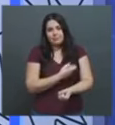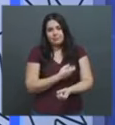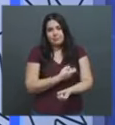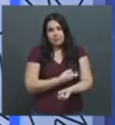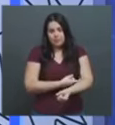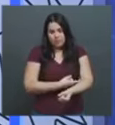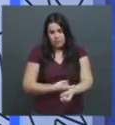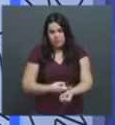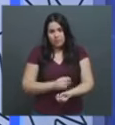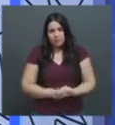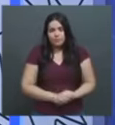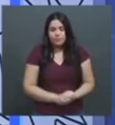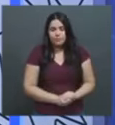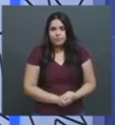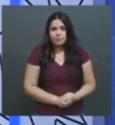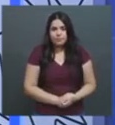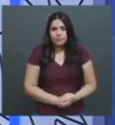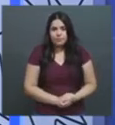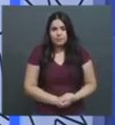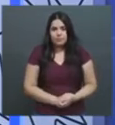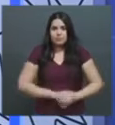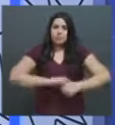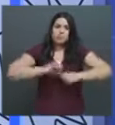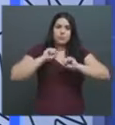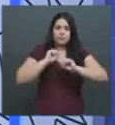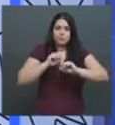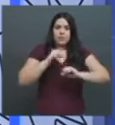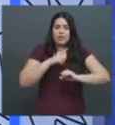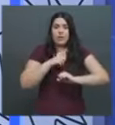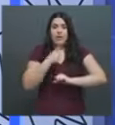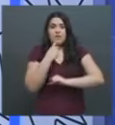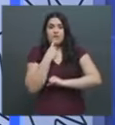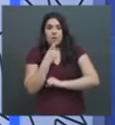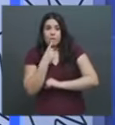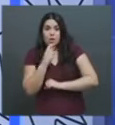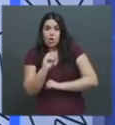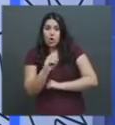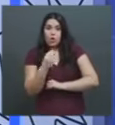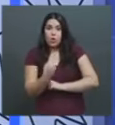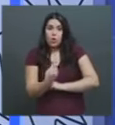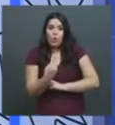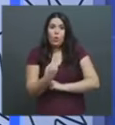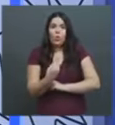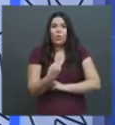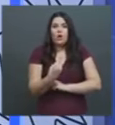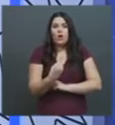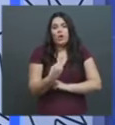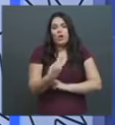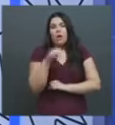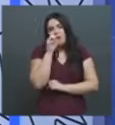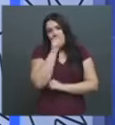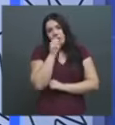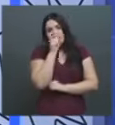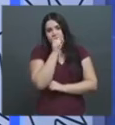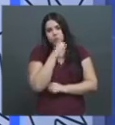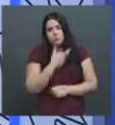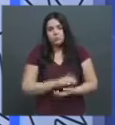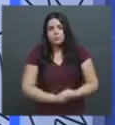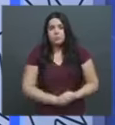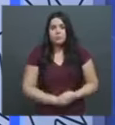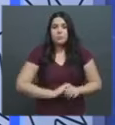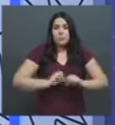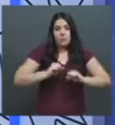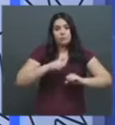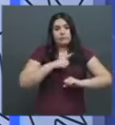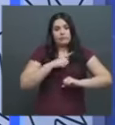urina. Ela pode aparecer uma cor vermelha ou uma alaranjada. Pode ter presença de sangue.